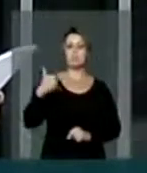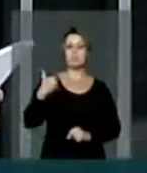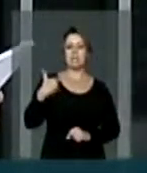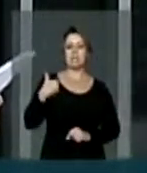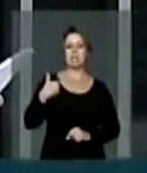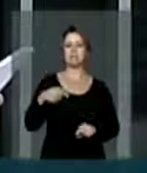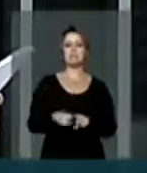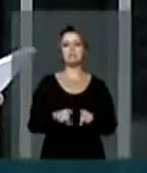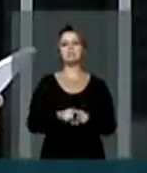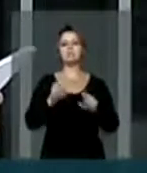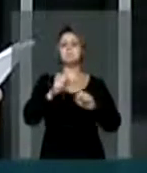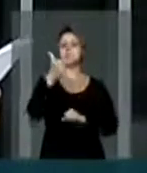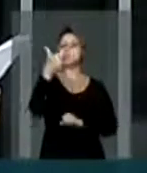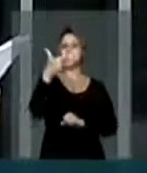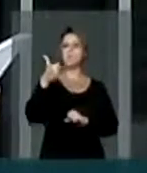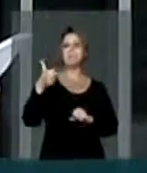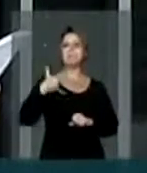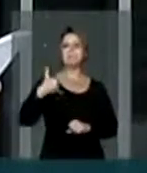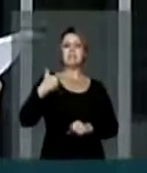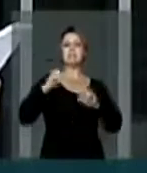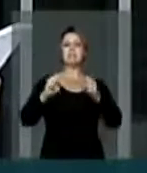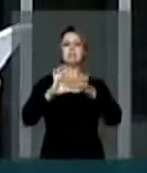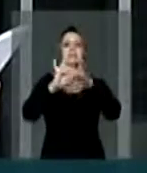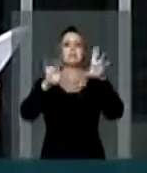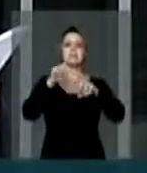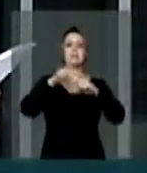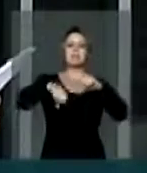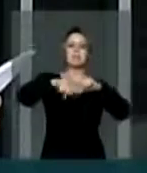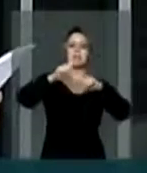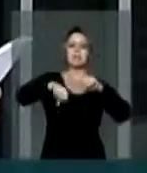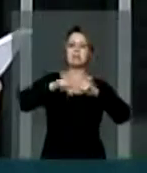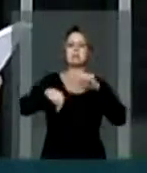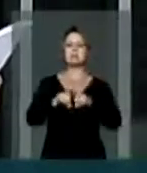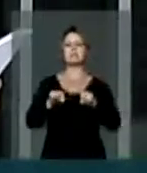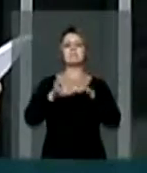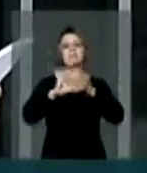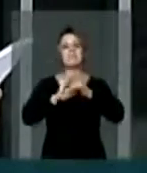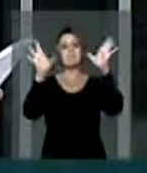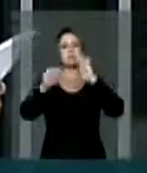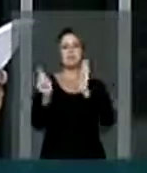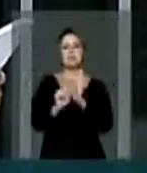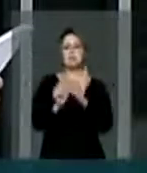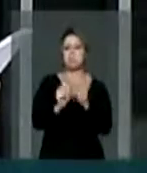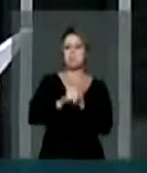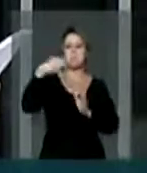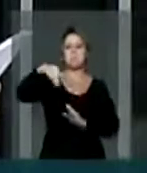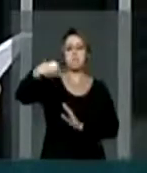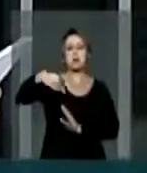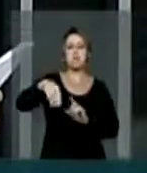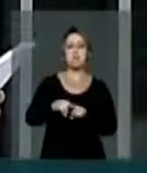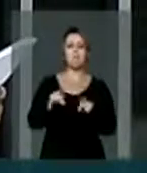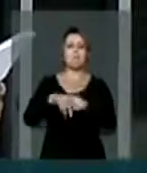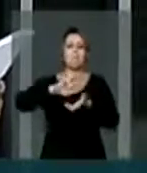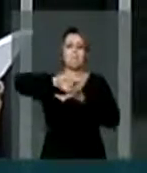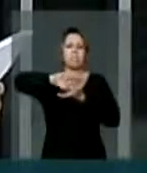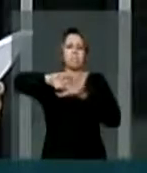sexual de 14 para 12 anos, a descriminalização do uso de drogas, ou seja, a legalização do uso da maconha ou qualquer outro tipo de